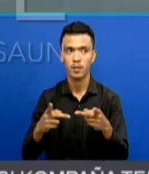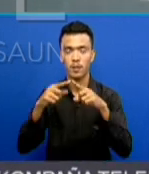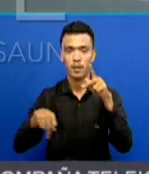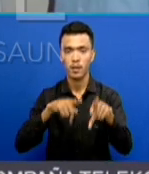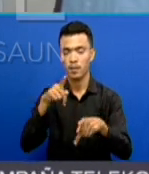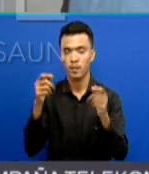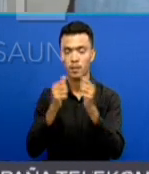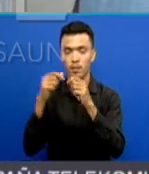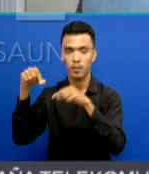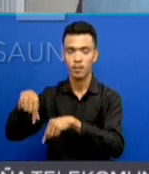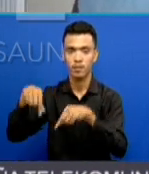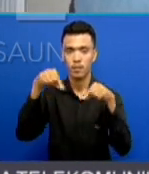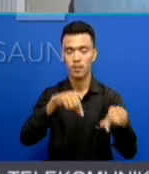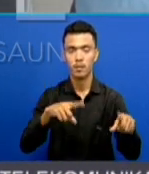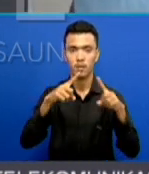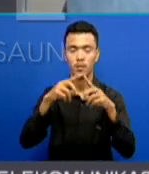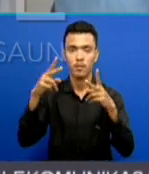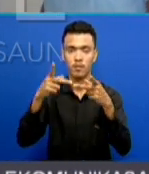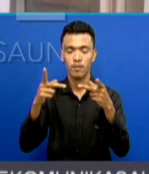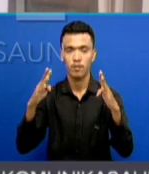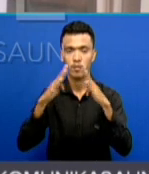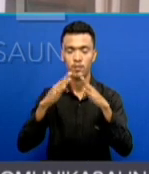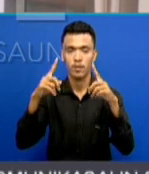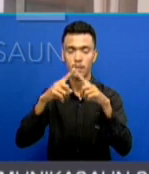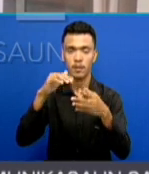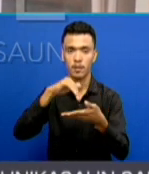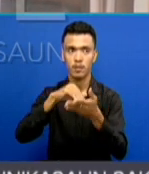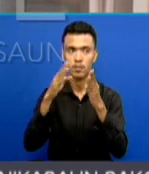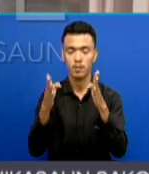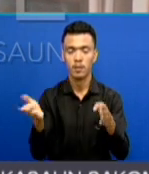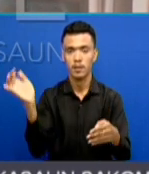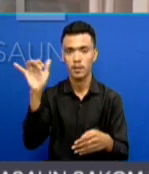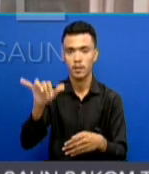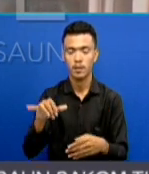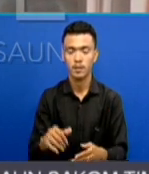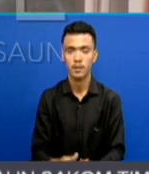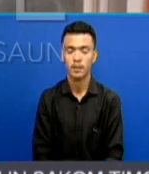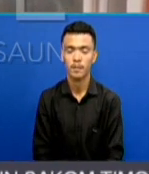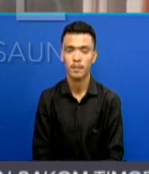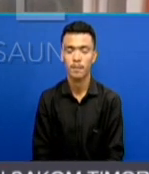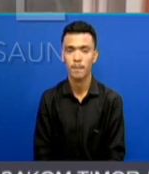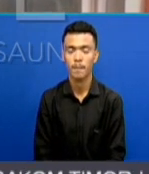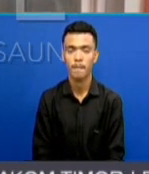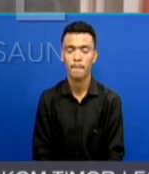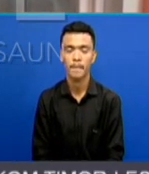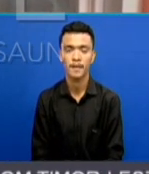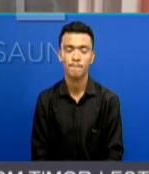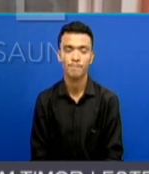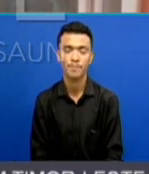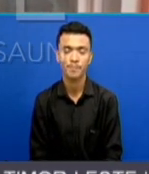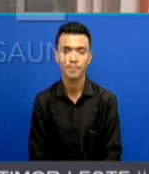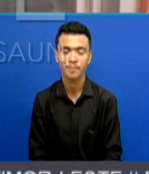hemodeficiência no dormitório para estudantes Sira. Thank you very much. First of all, it is